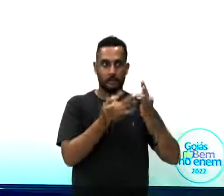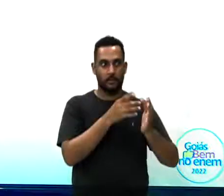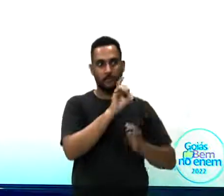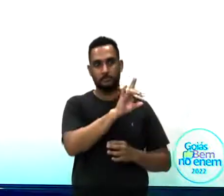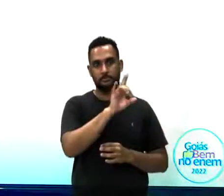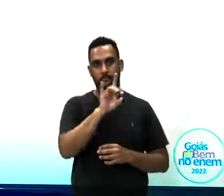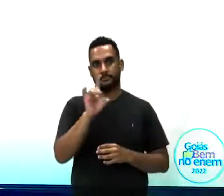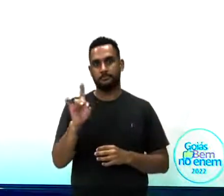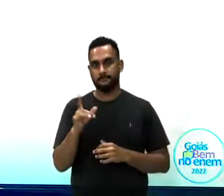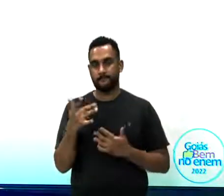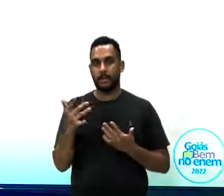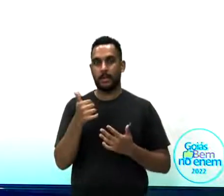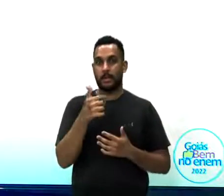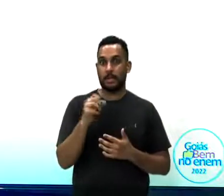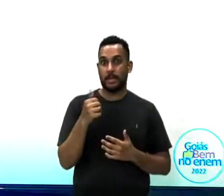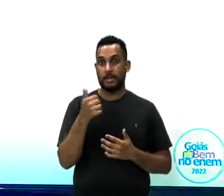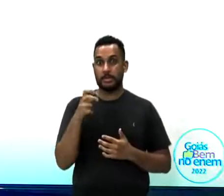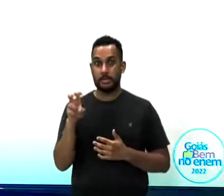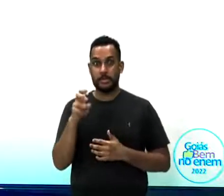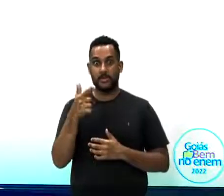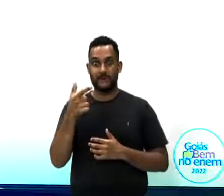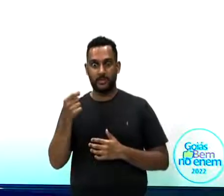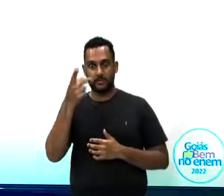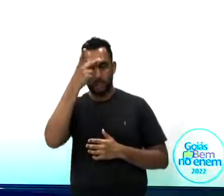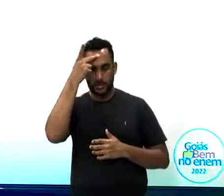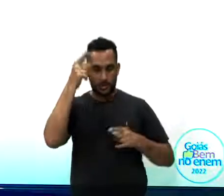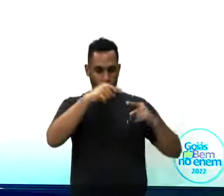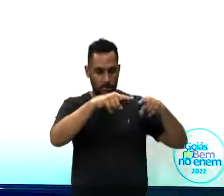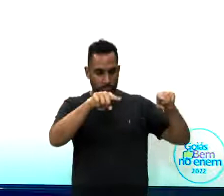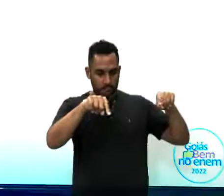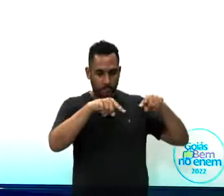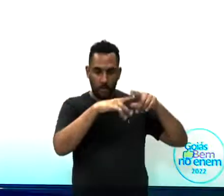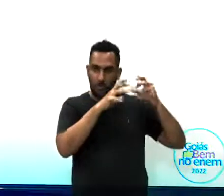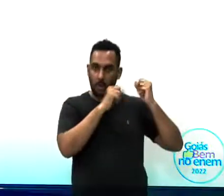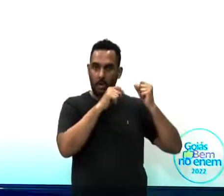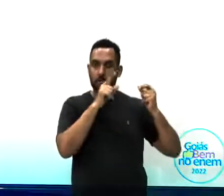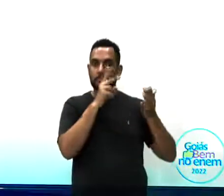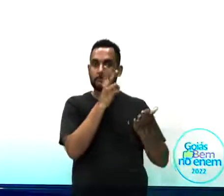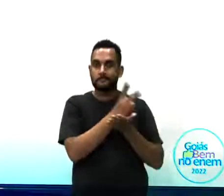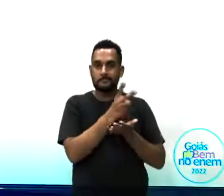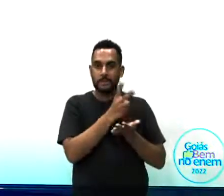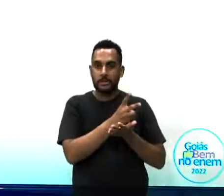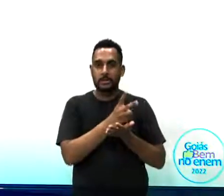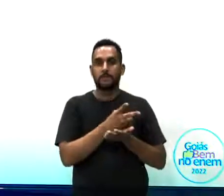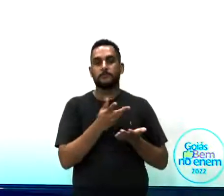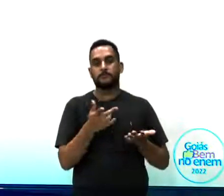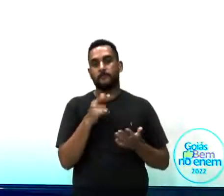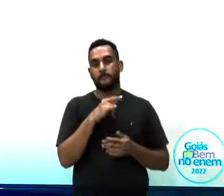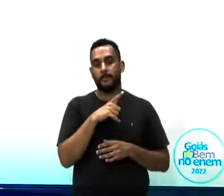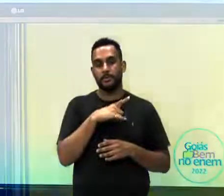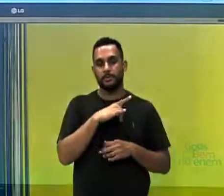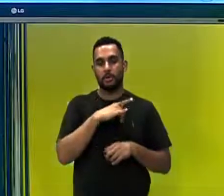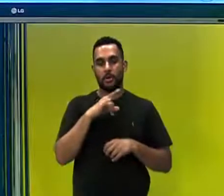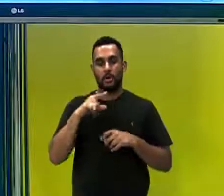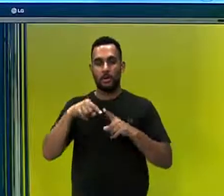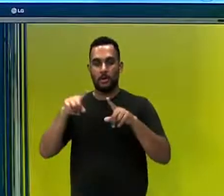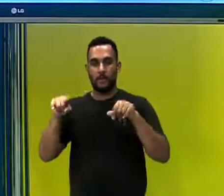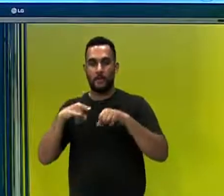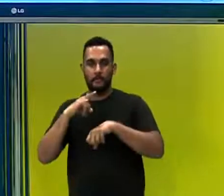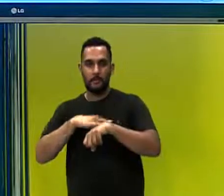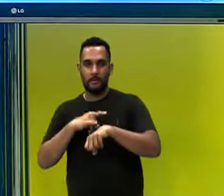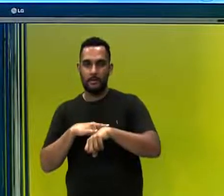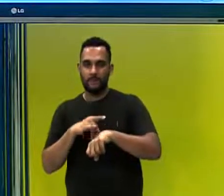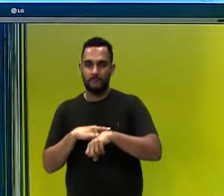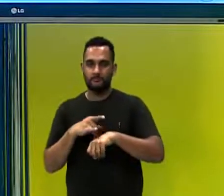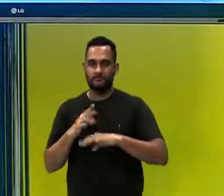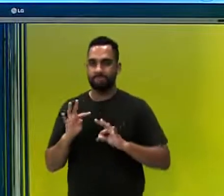numerosas. Então 10, 15, 20 pessoas dividindo o mesmo quarto, no final do corredor nós tínhamos lá o banheiro coletivo para essas pessoas,